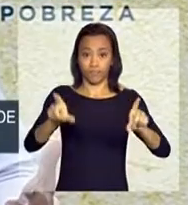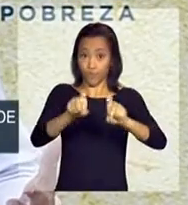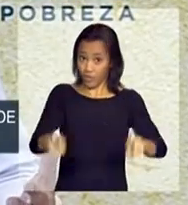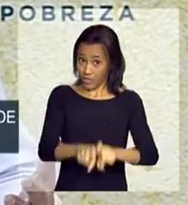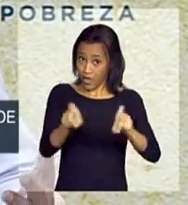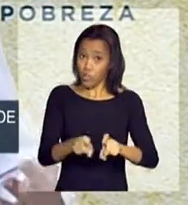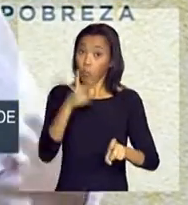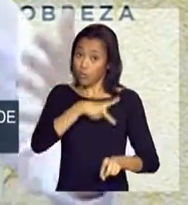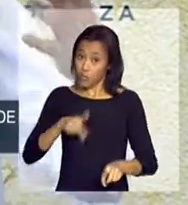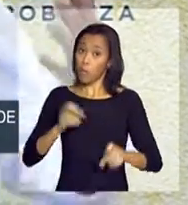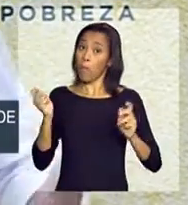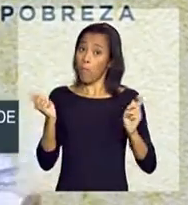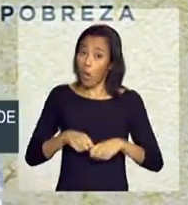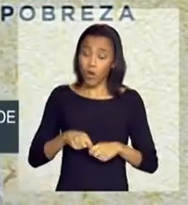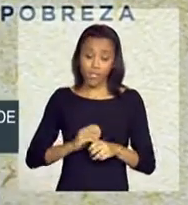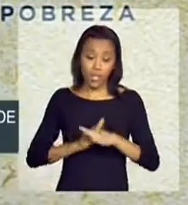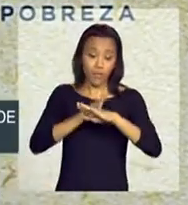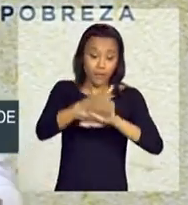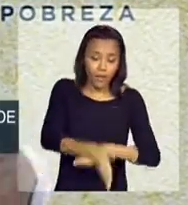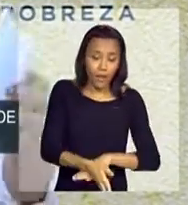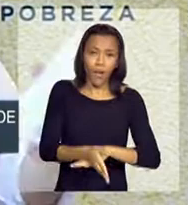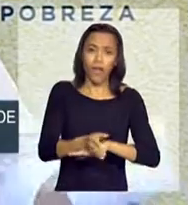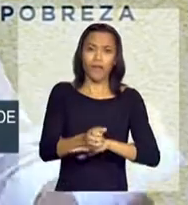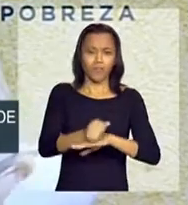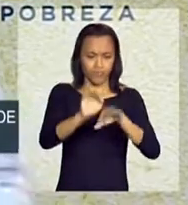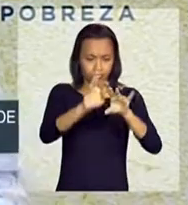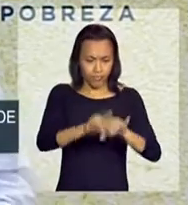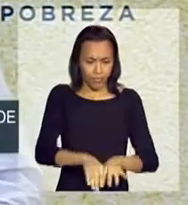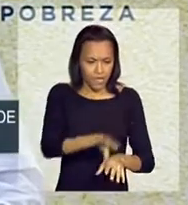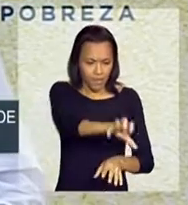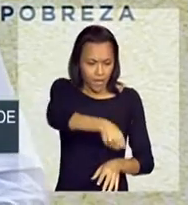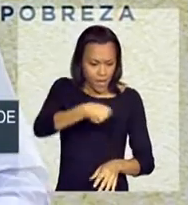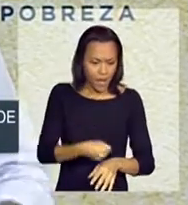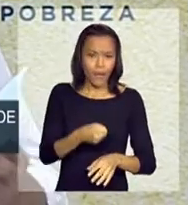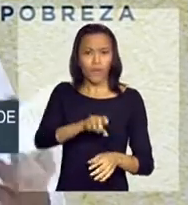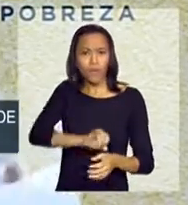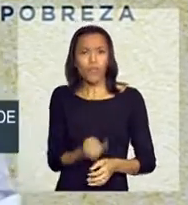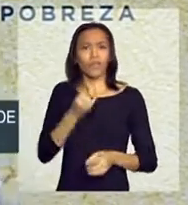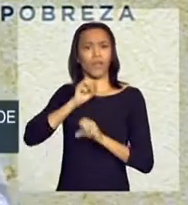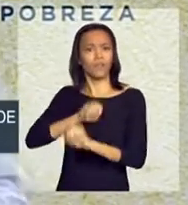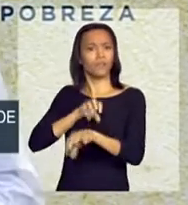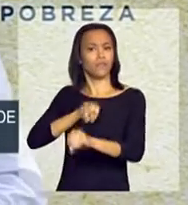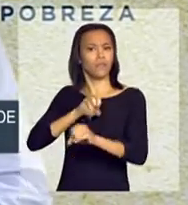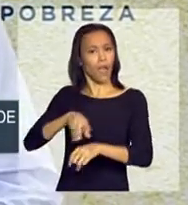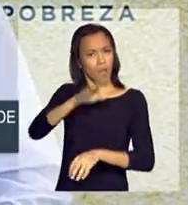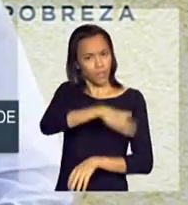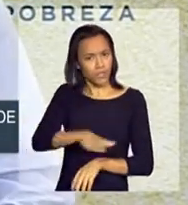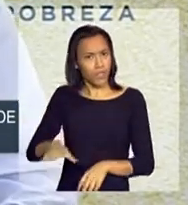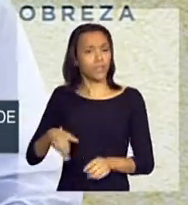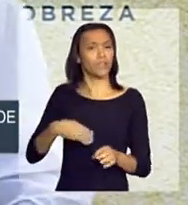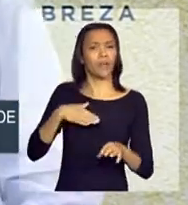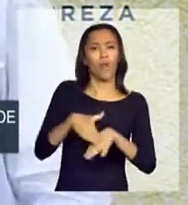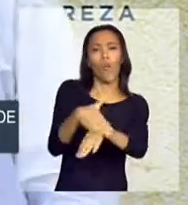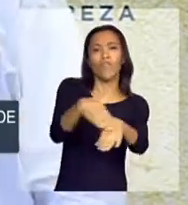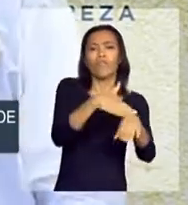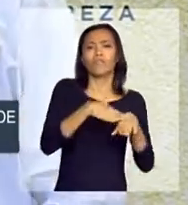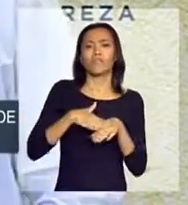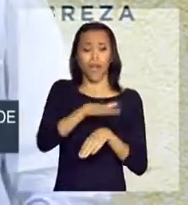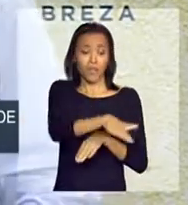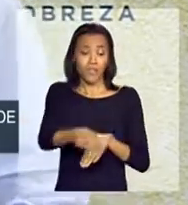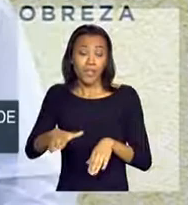aquele material basta na internet e faz uma aula sobre isso conversa com as crianças sobre alimentação